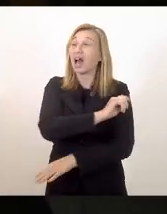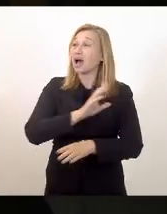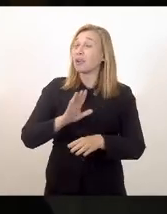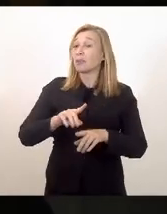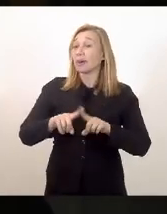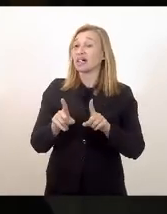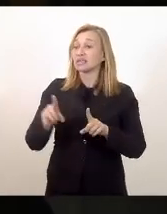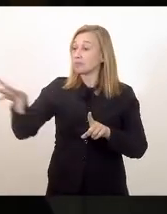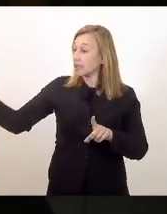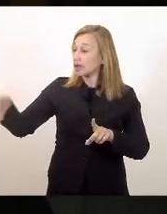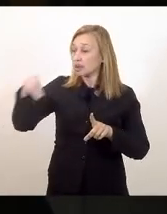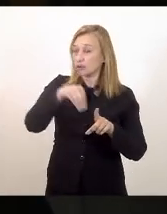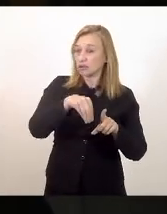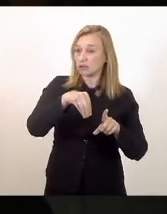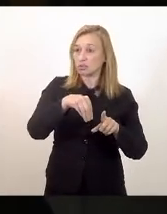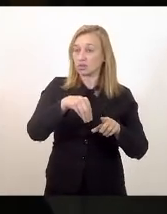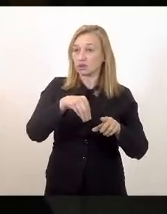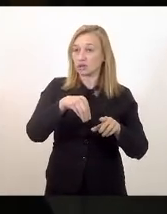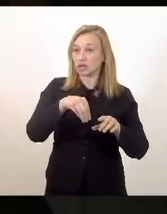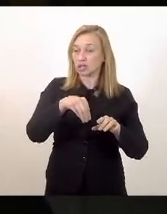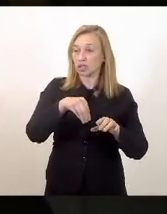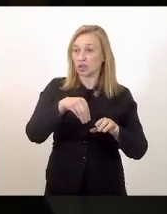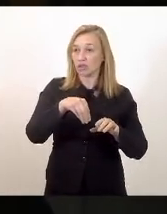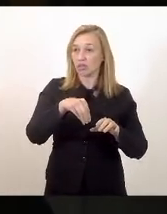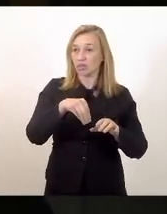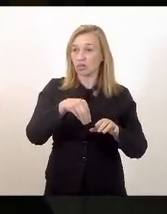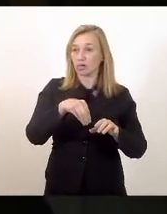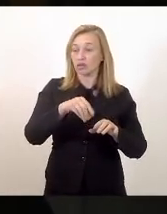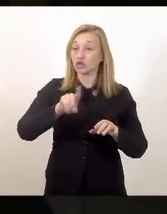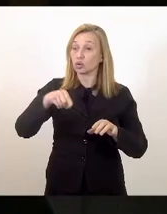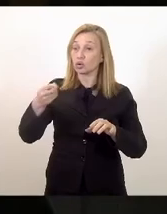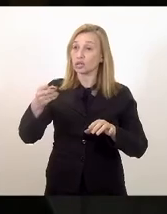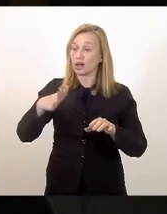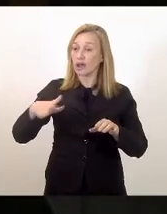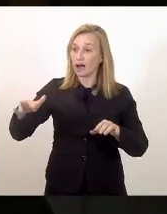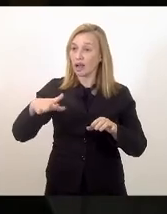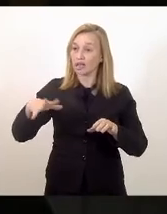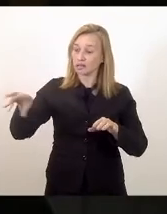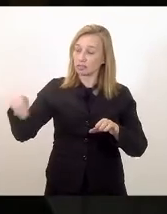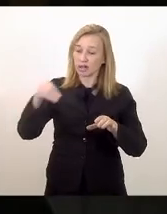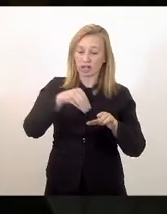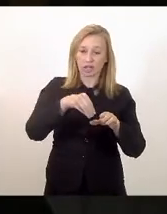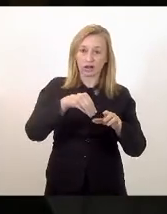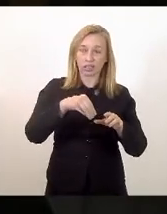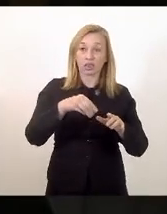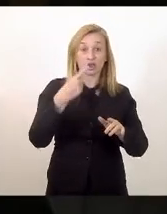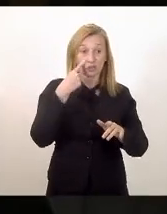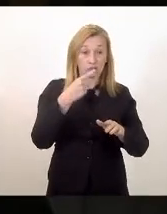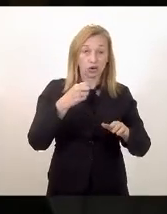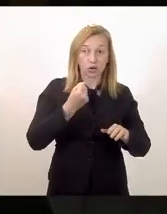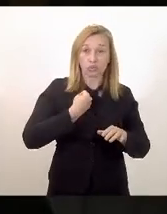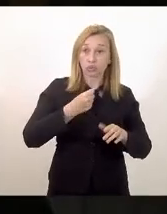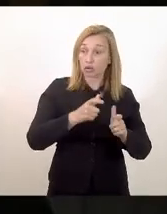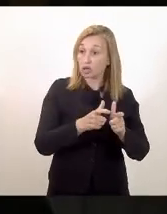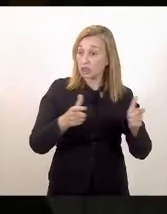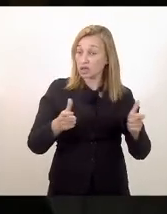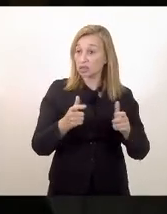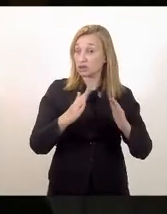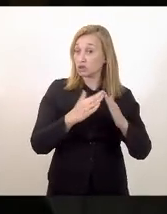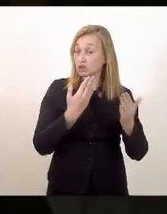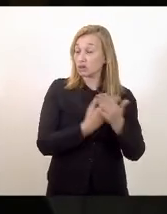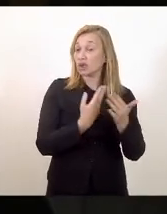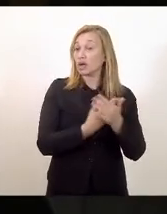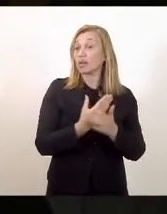área? A gente viu que a grande maioria das escolas, mais